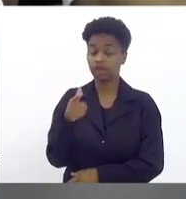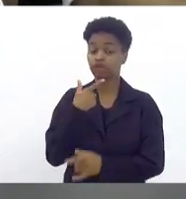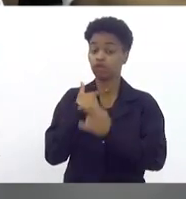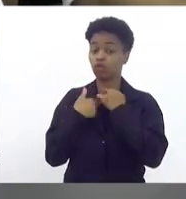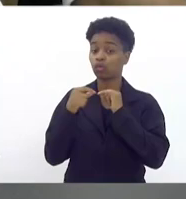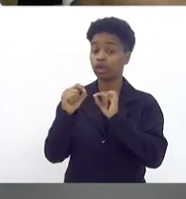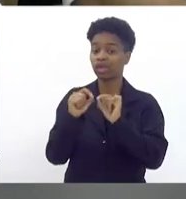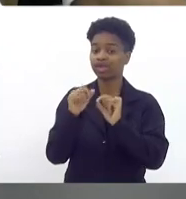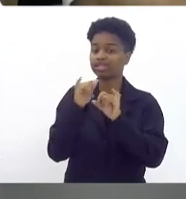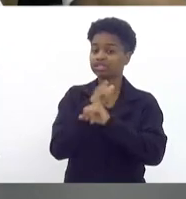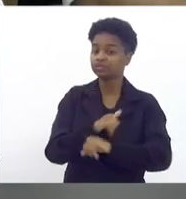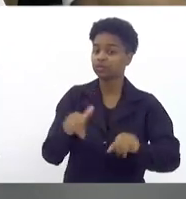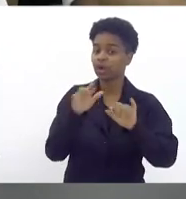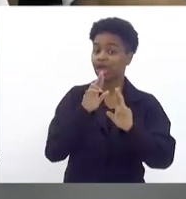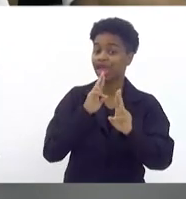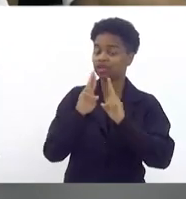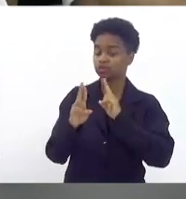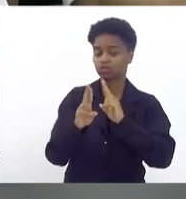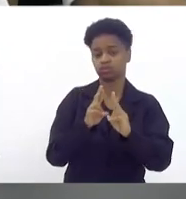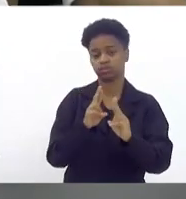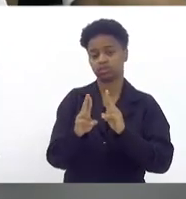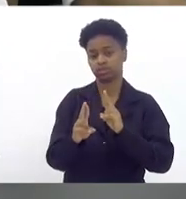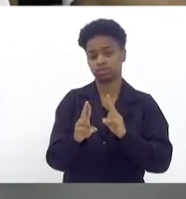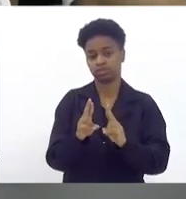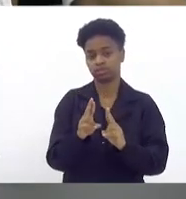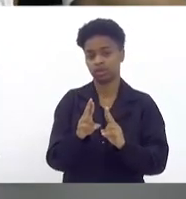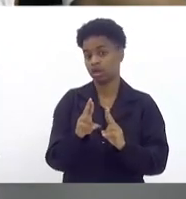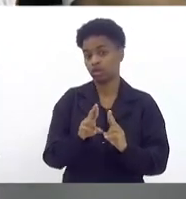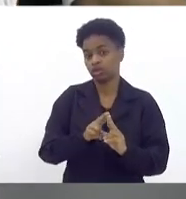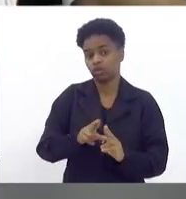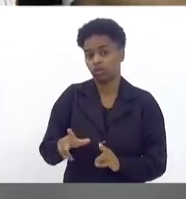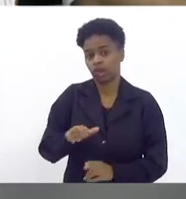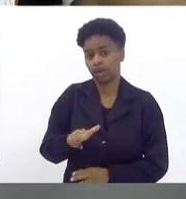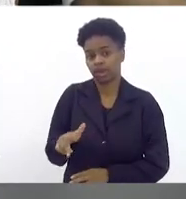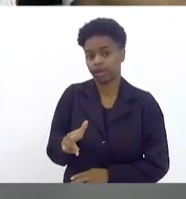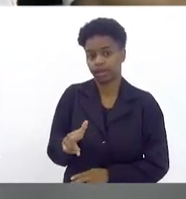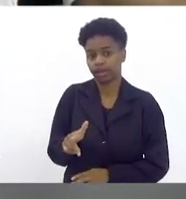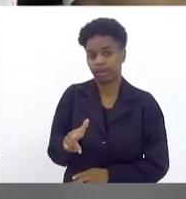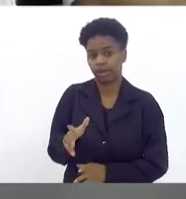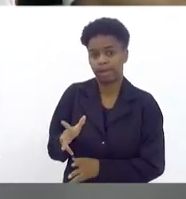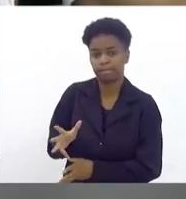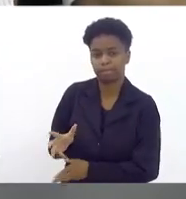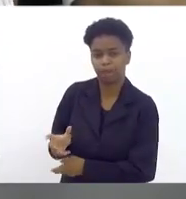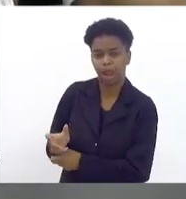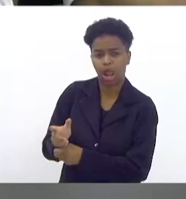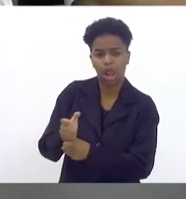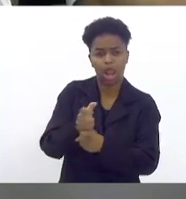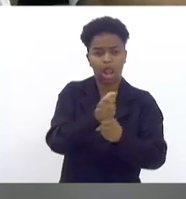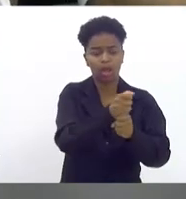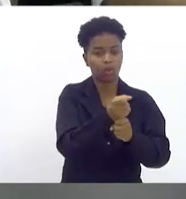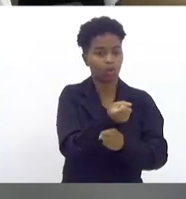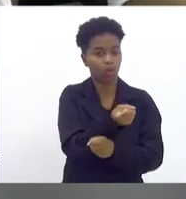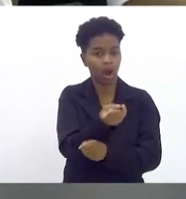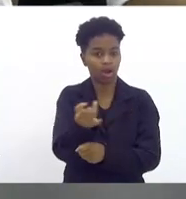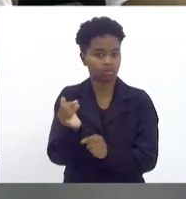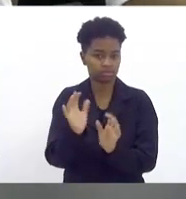dos resultados. Ou seja, não é exatamente o montante que foi...